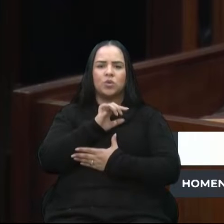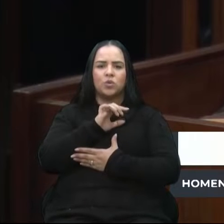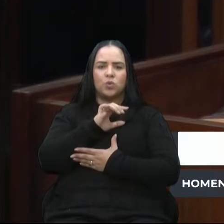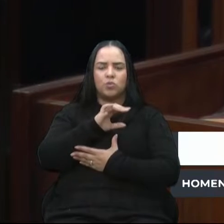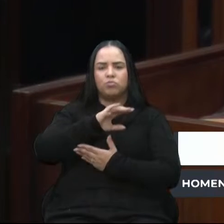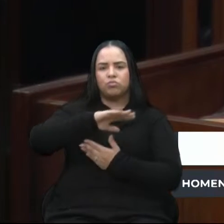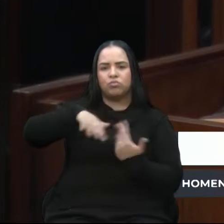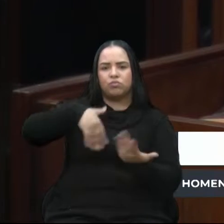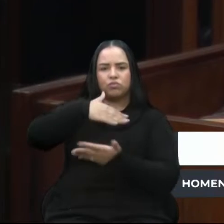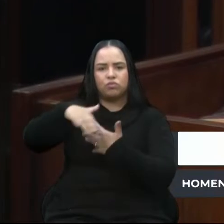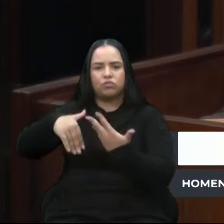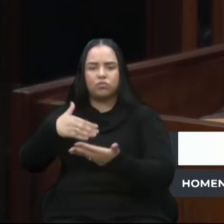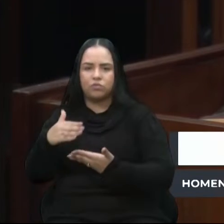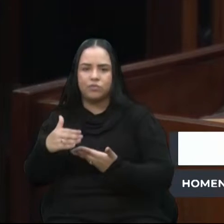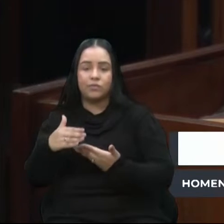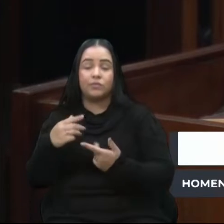circunda